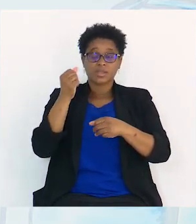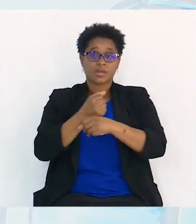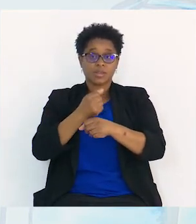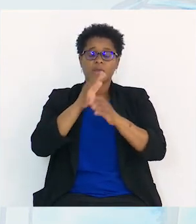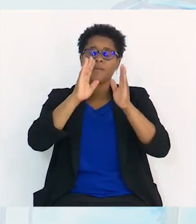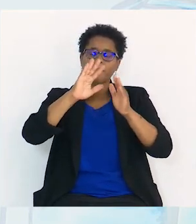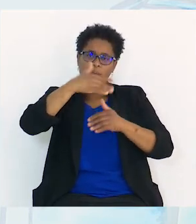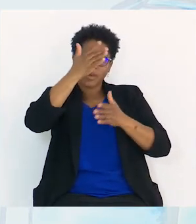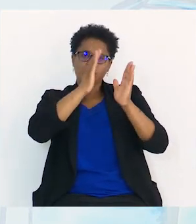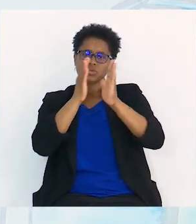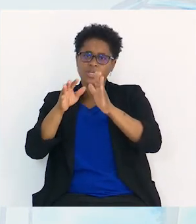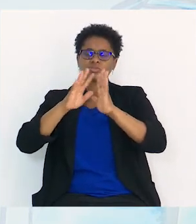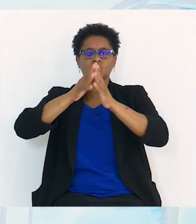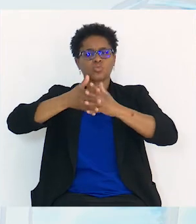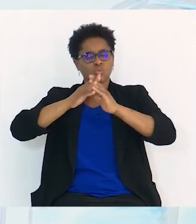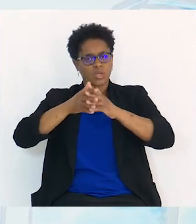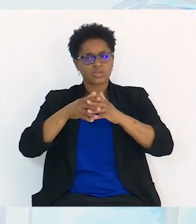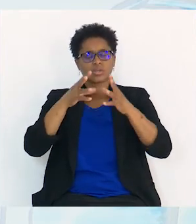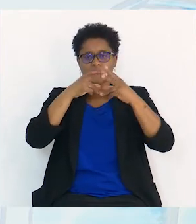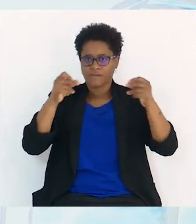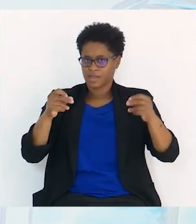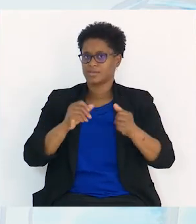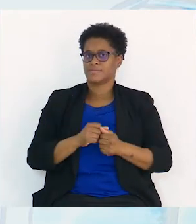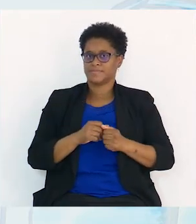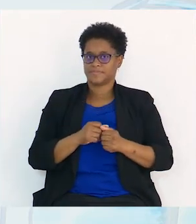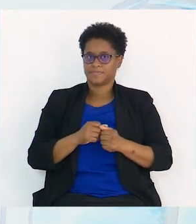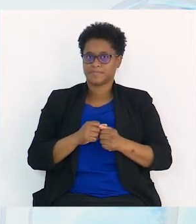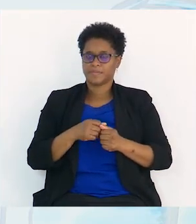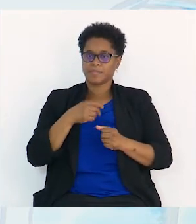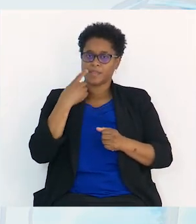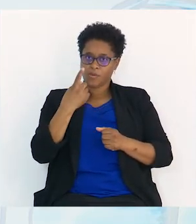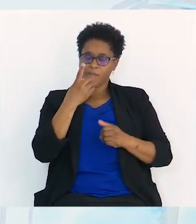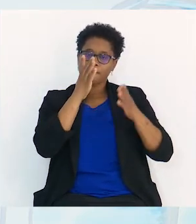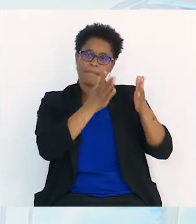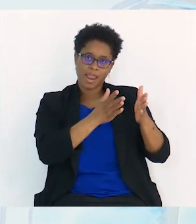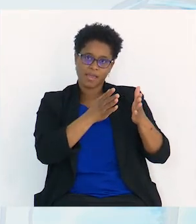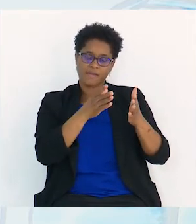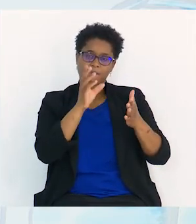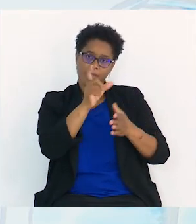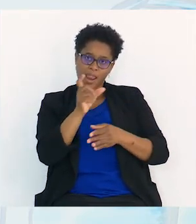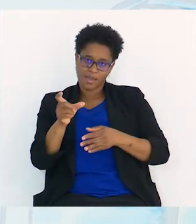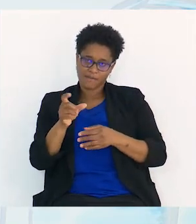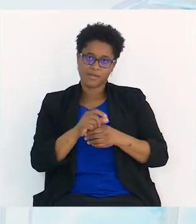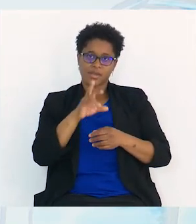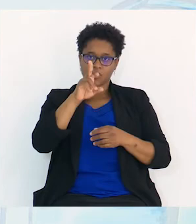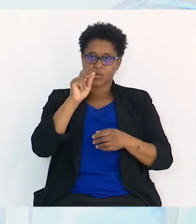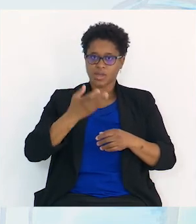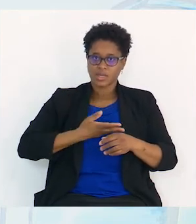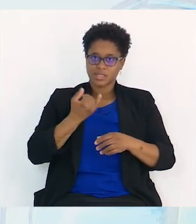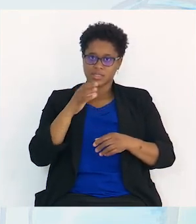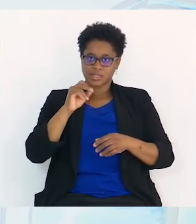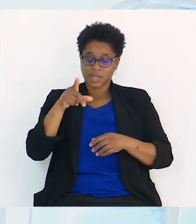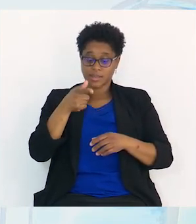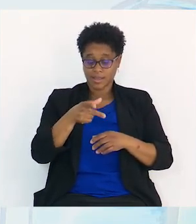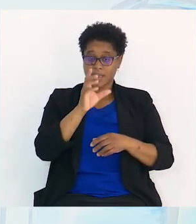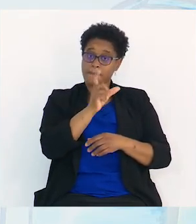de estruturação de frases ou de composição da frase. Uma palavra com um radical e dessa palavra